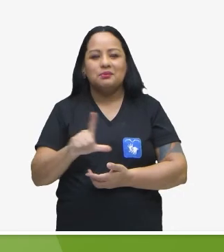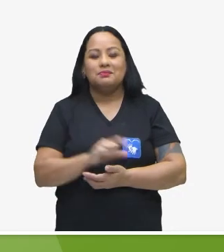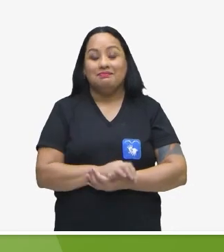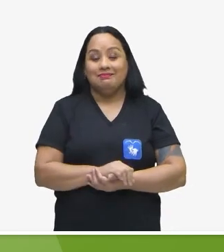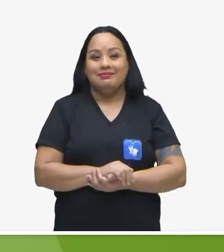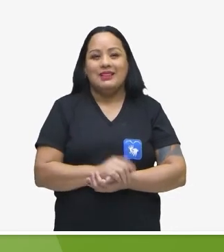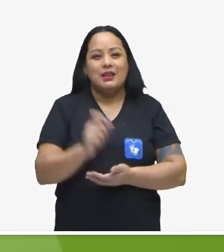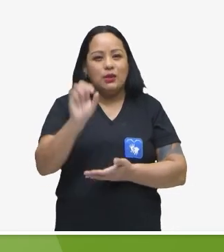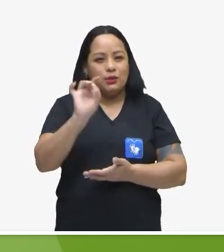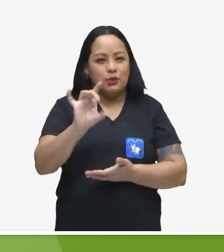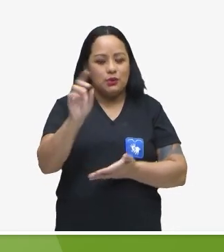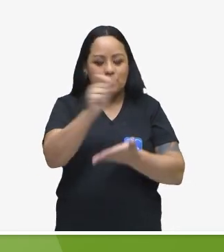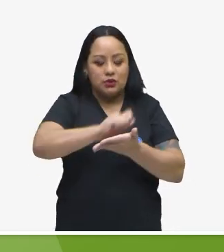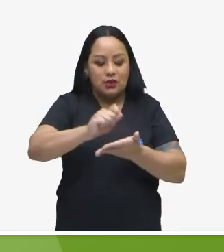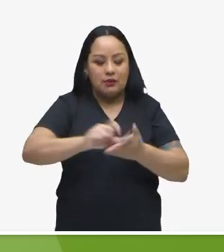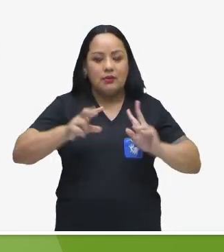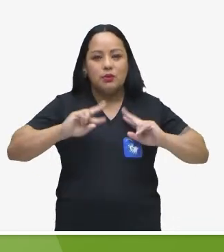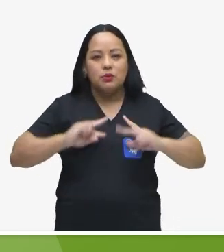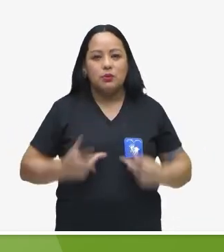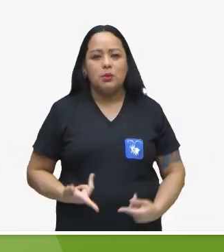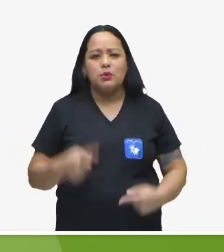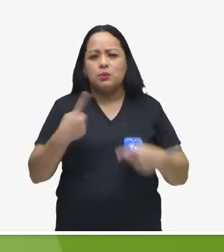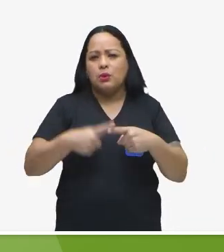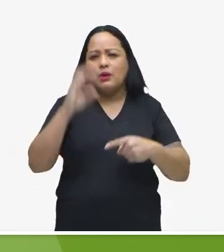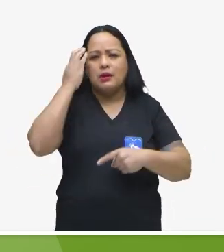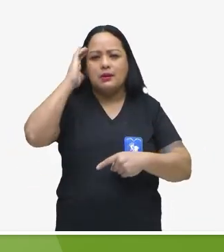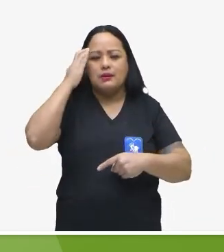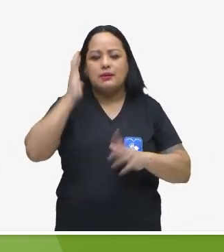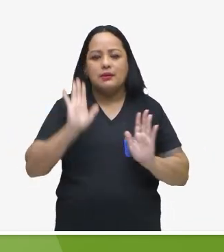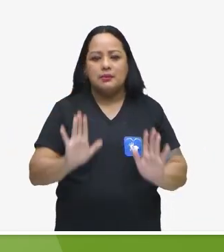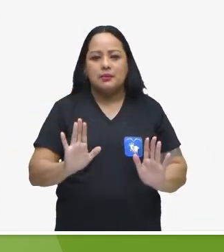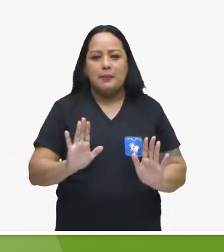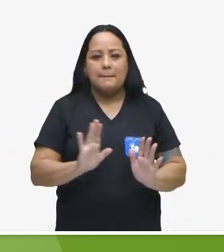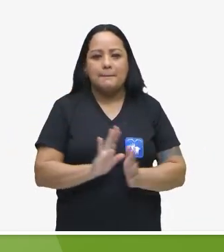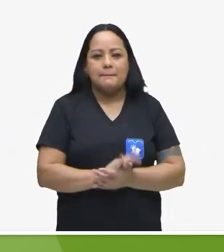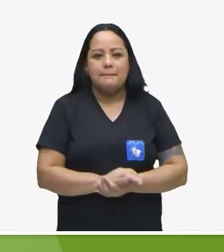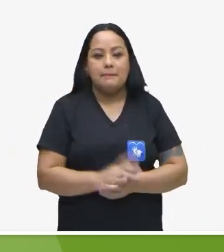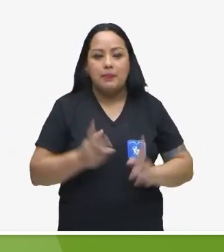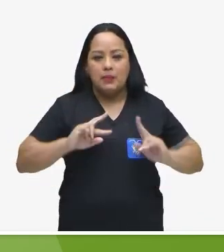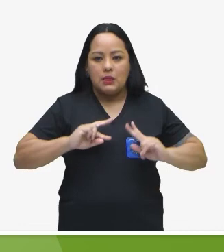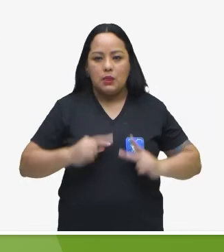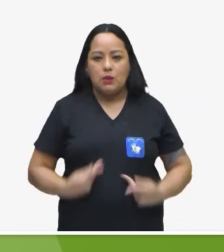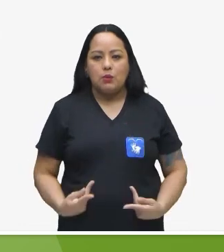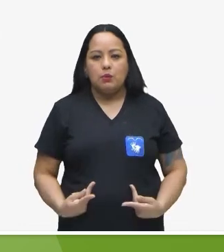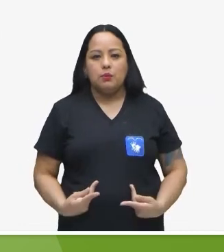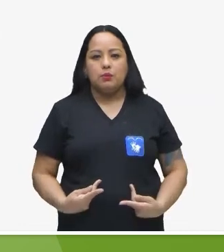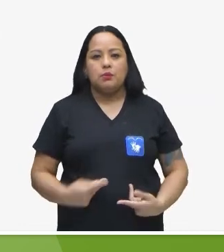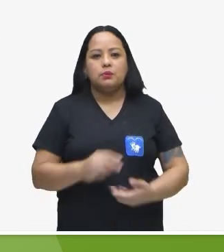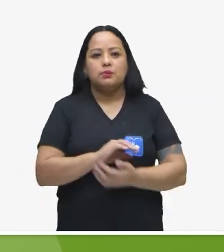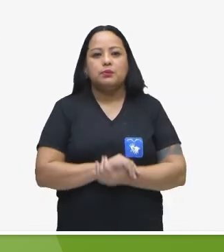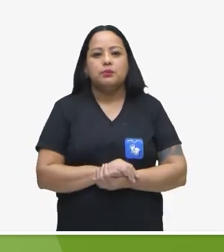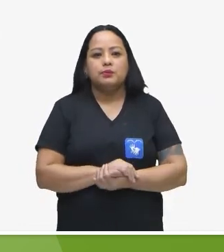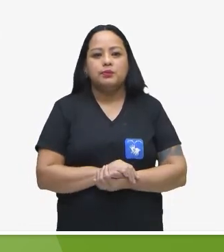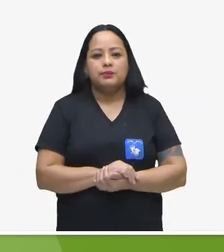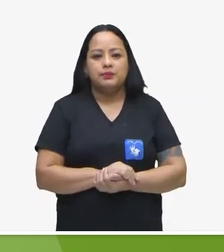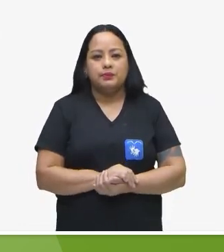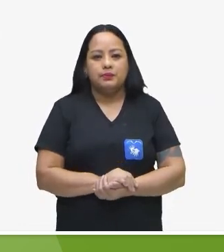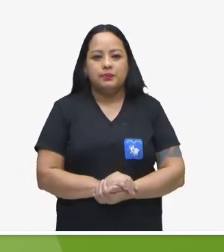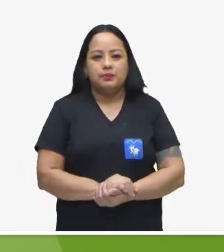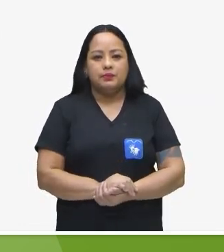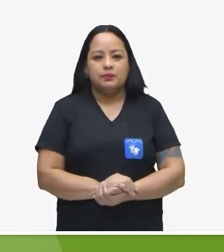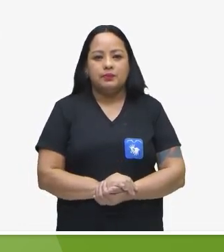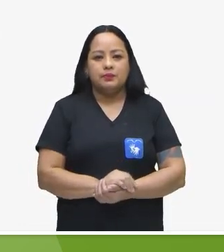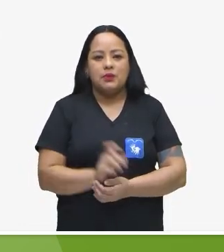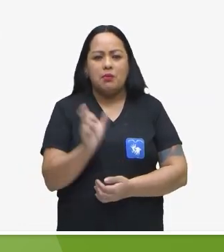para vocês, dos seres humanos, só para a gente entender. Do ser humano é Homo sapiens,